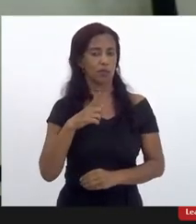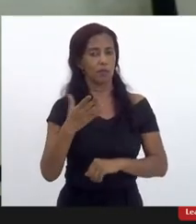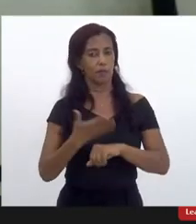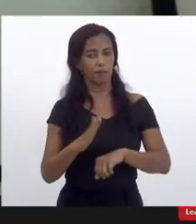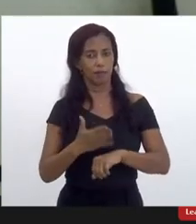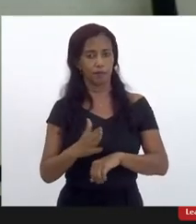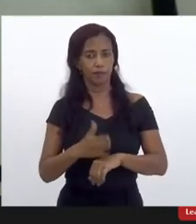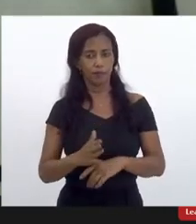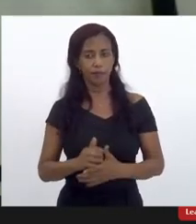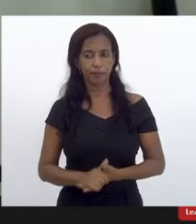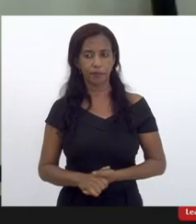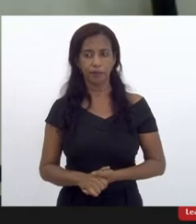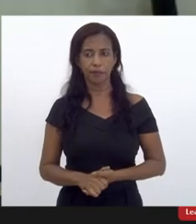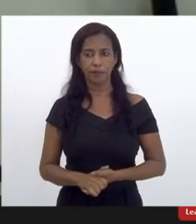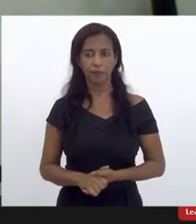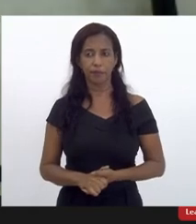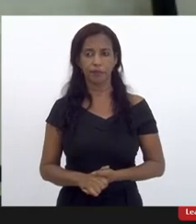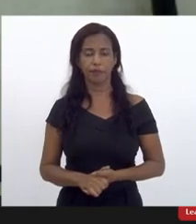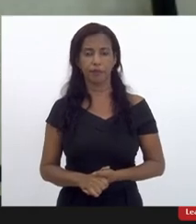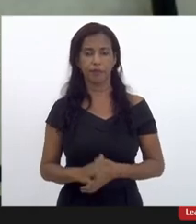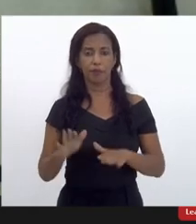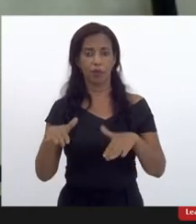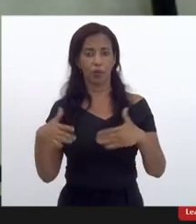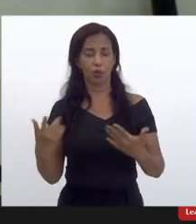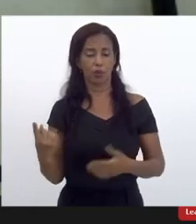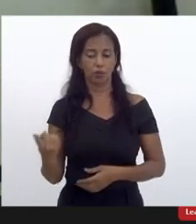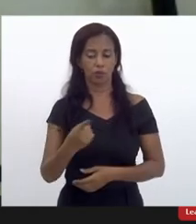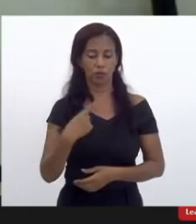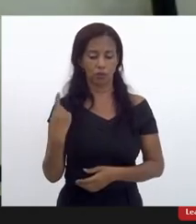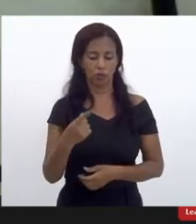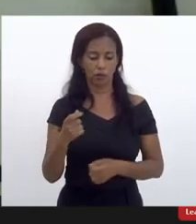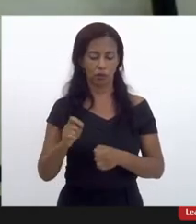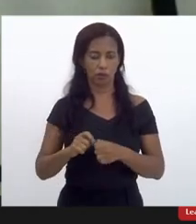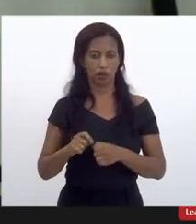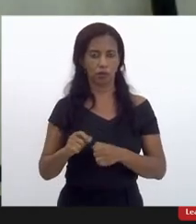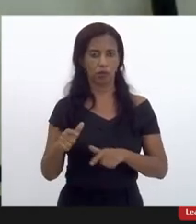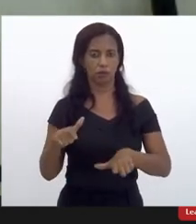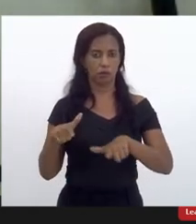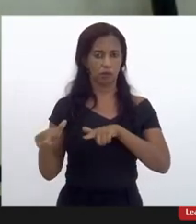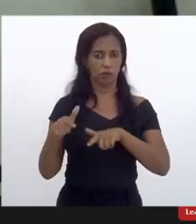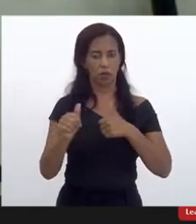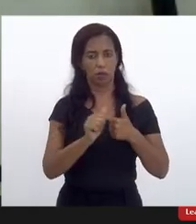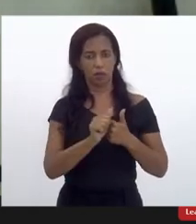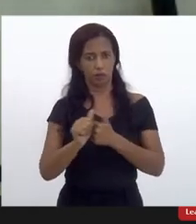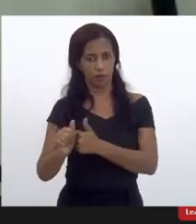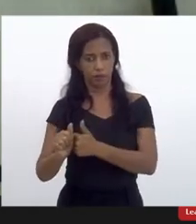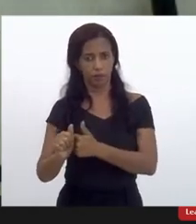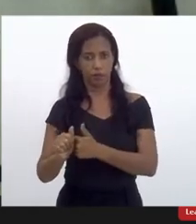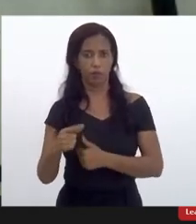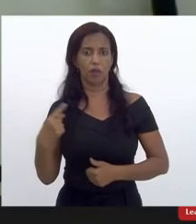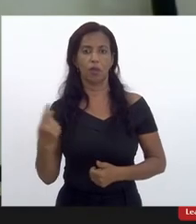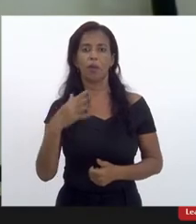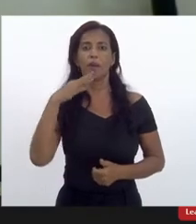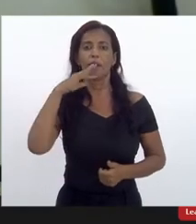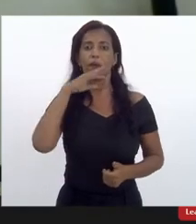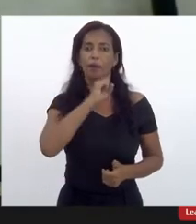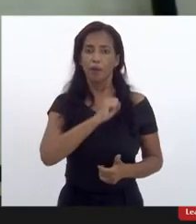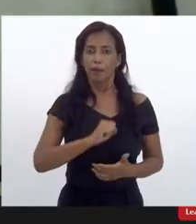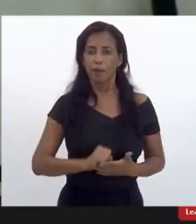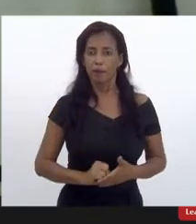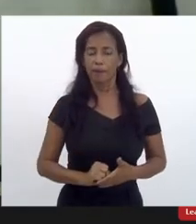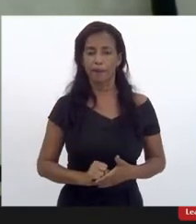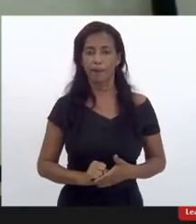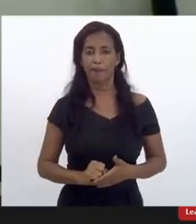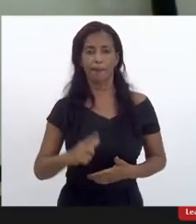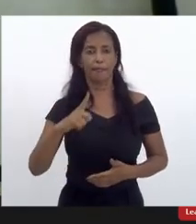prática. Quando nós fizemos esse acompanhamento, nós percebemos